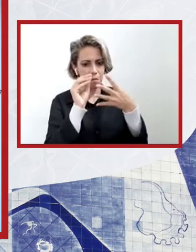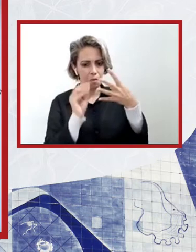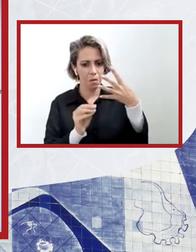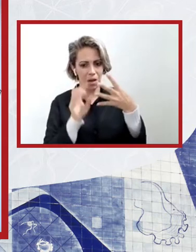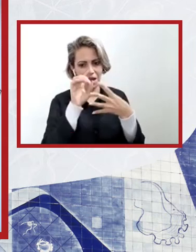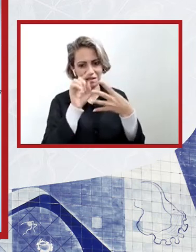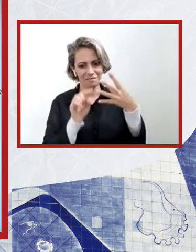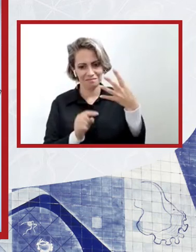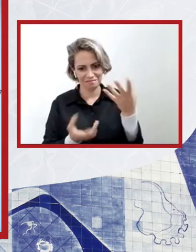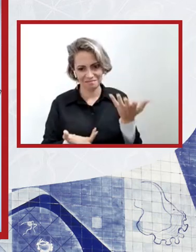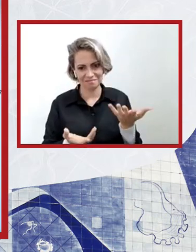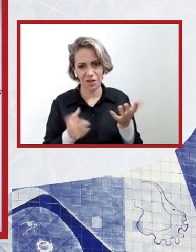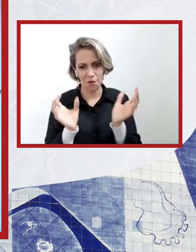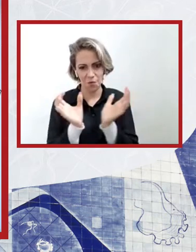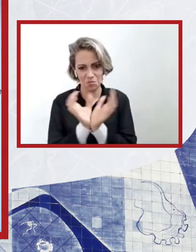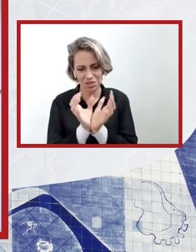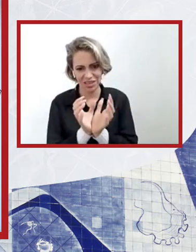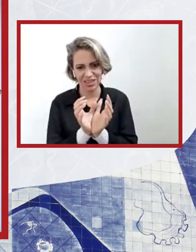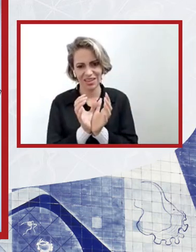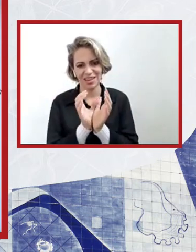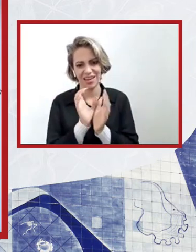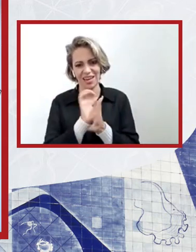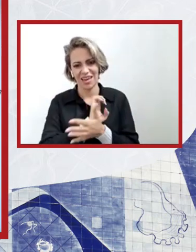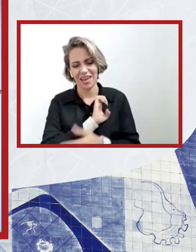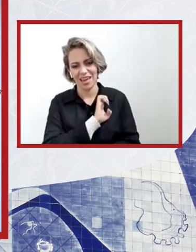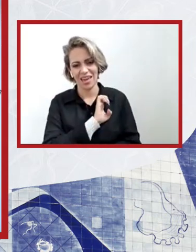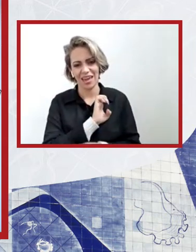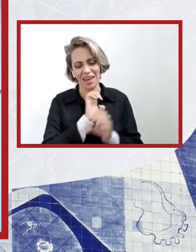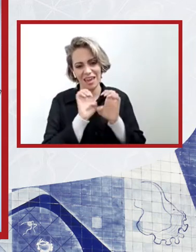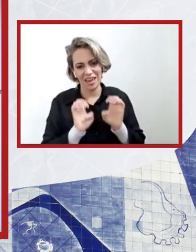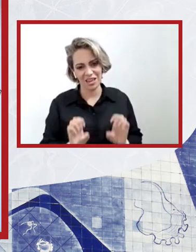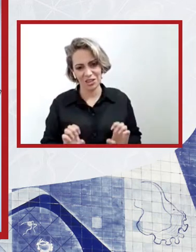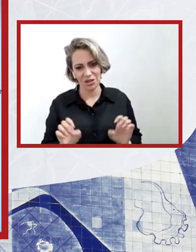PUC, de que nós não declararíamos.